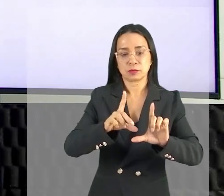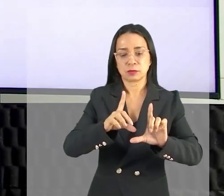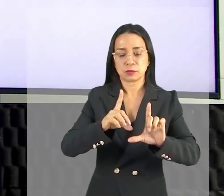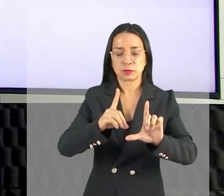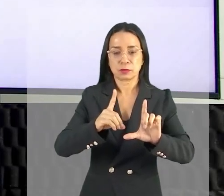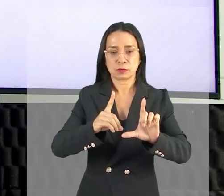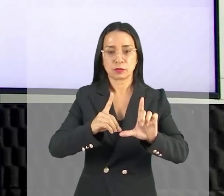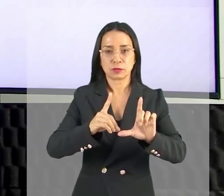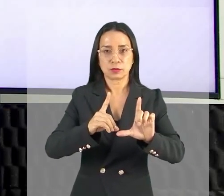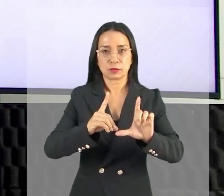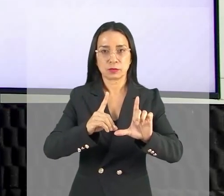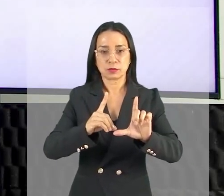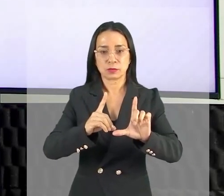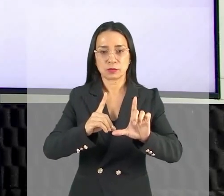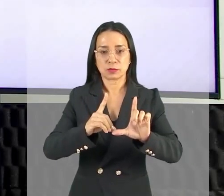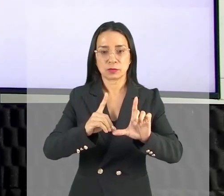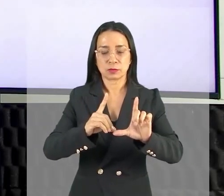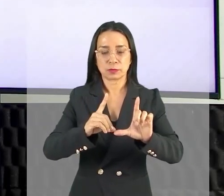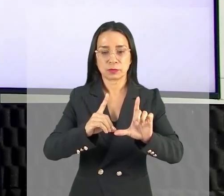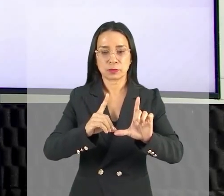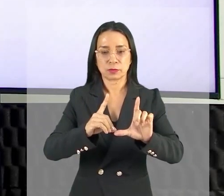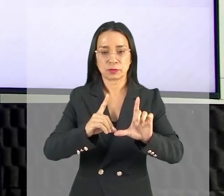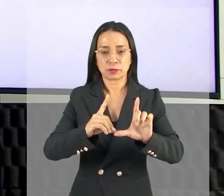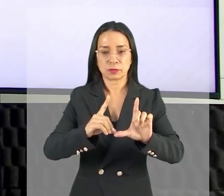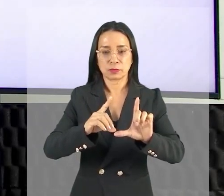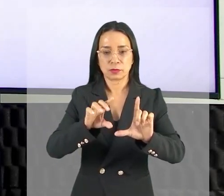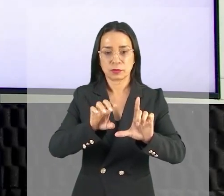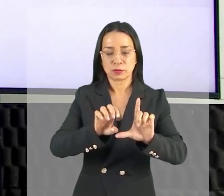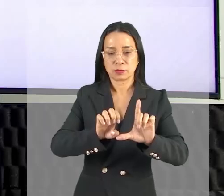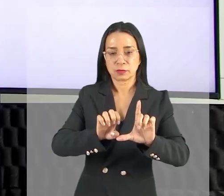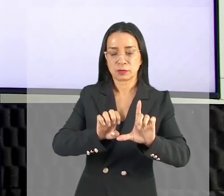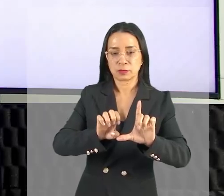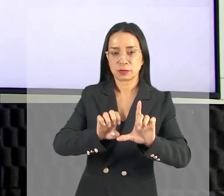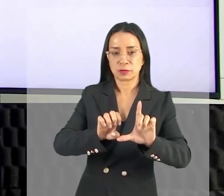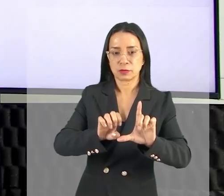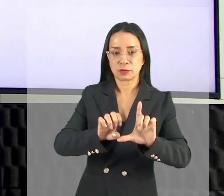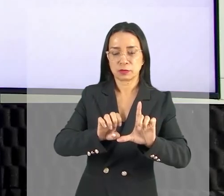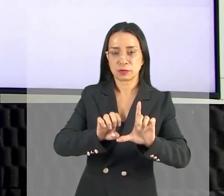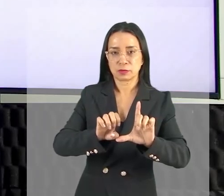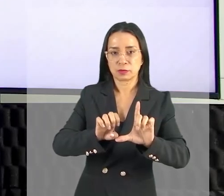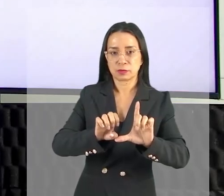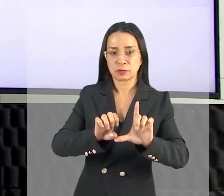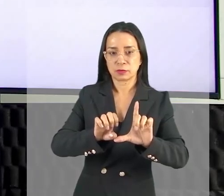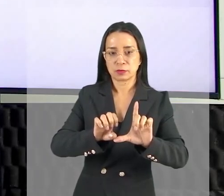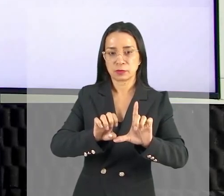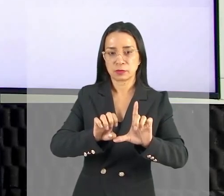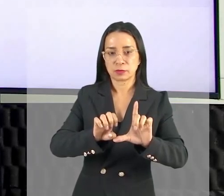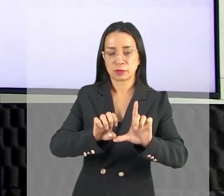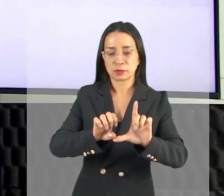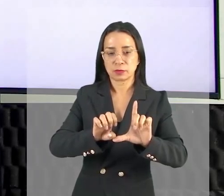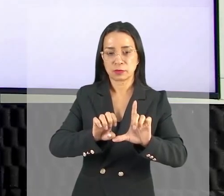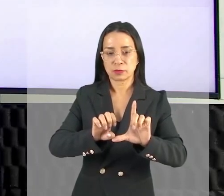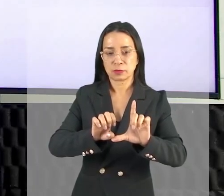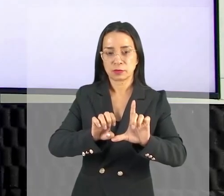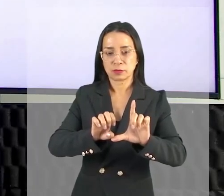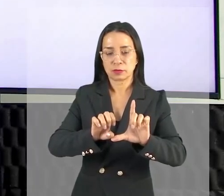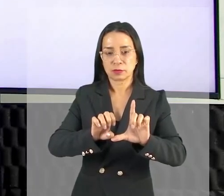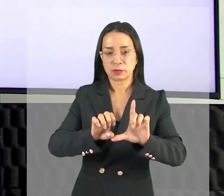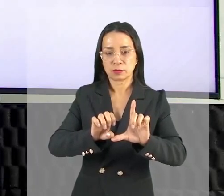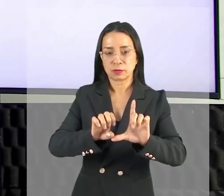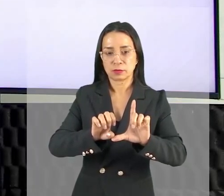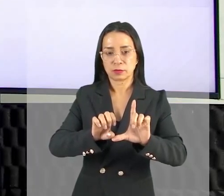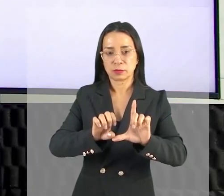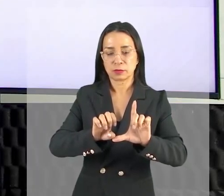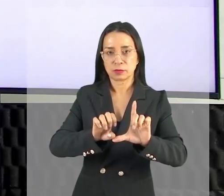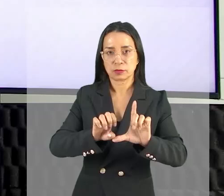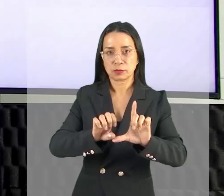plaquetas. Letra D, hemácias, né? Então, são todos ou células do sangue ou elementos figurados,